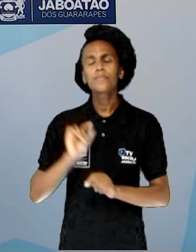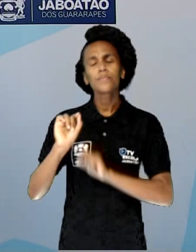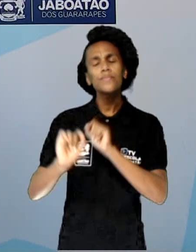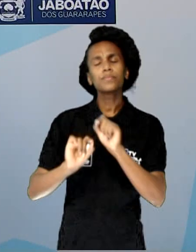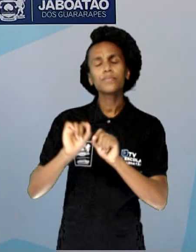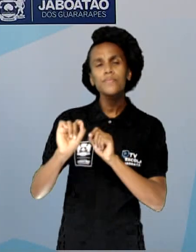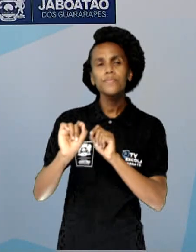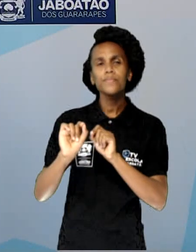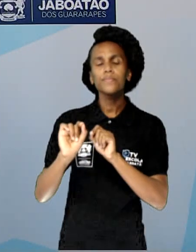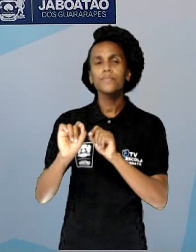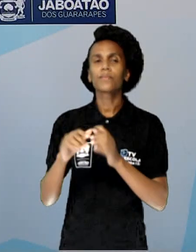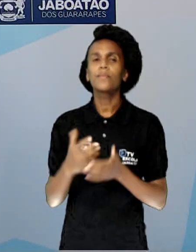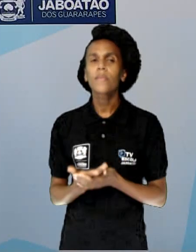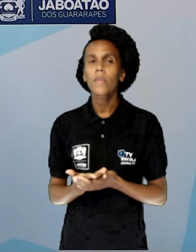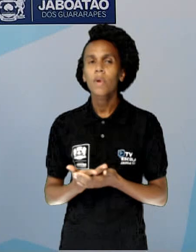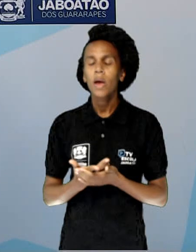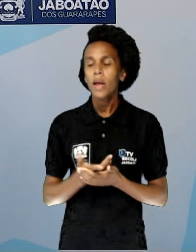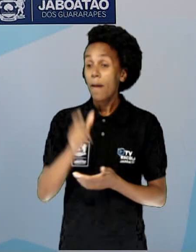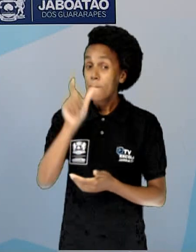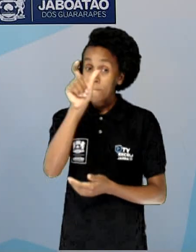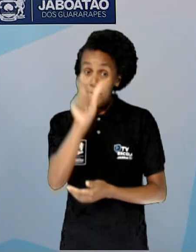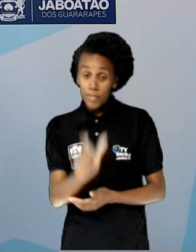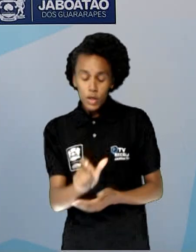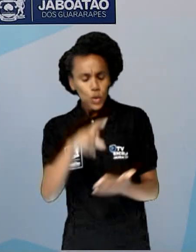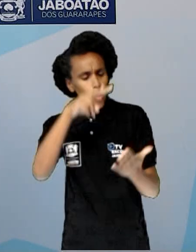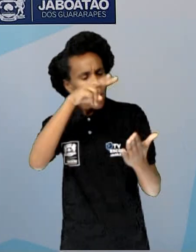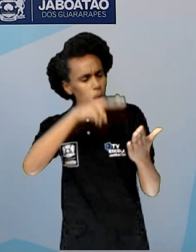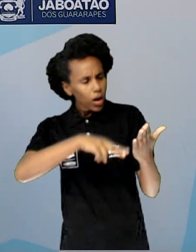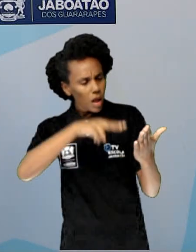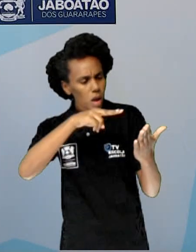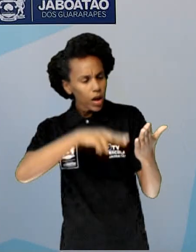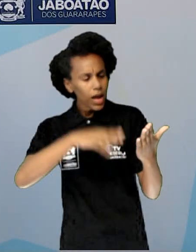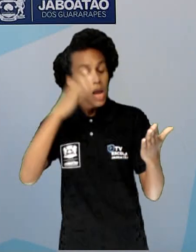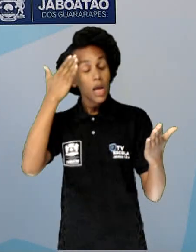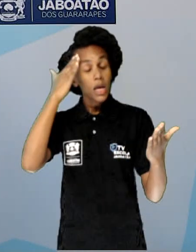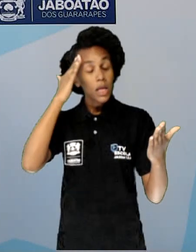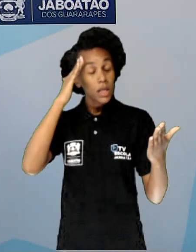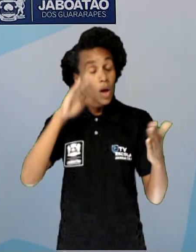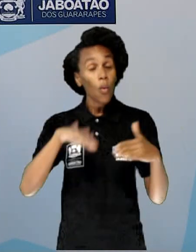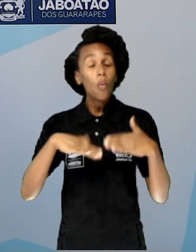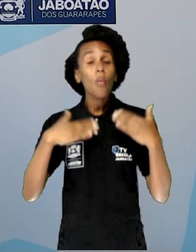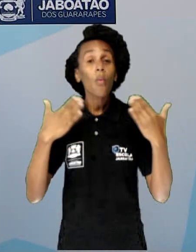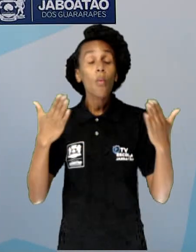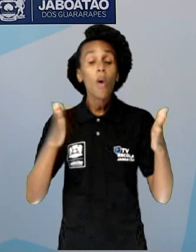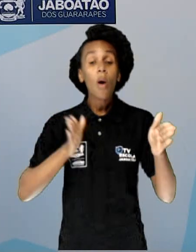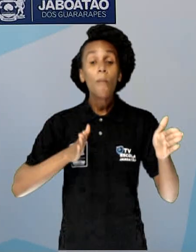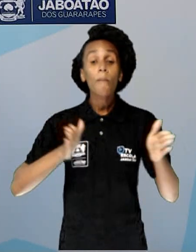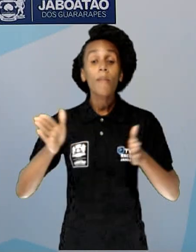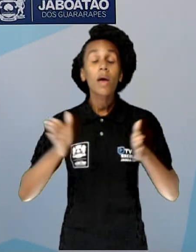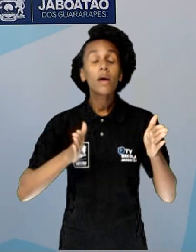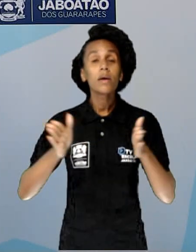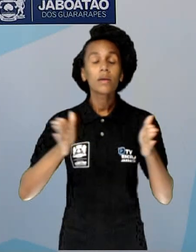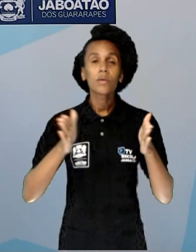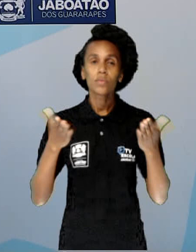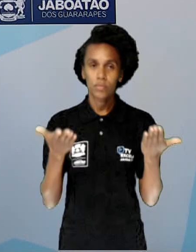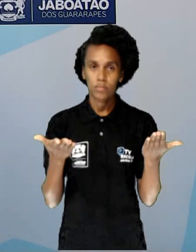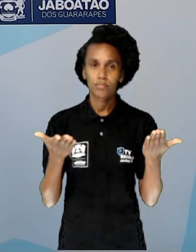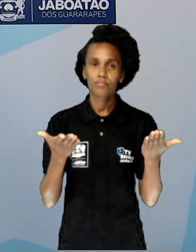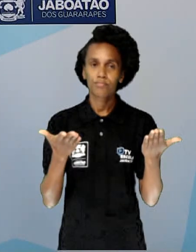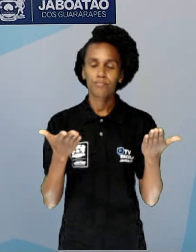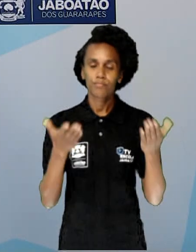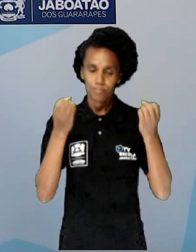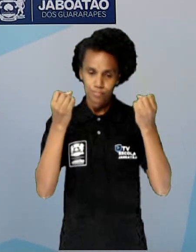para que situe o leitor em que época da vida do indivíduo que estamos falando está sendo relatado. Por exemplo,